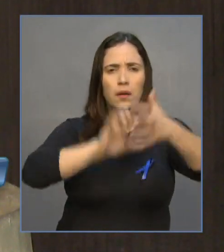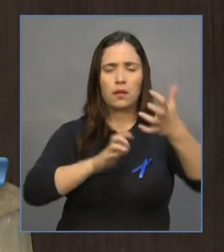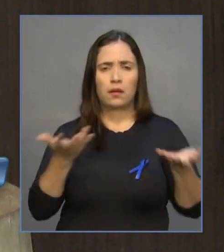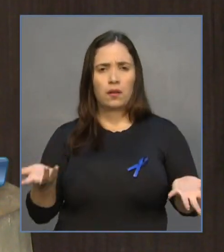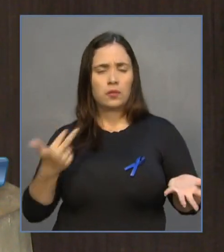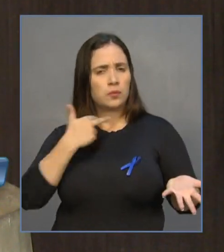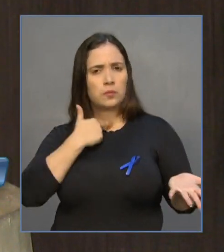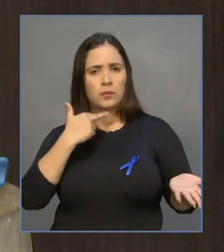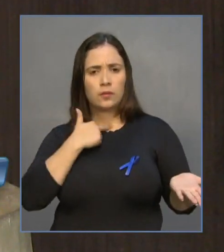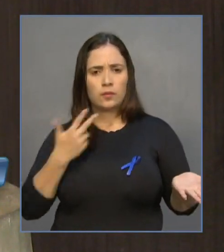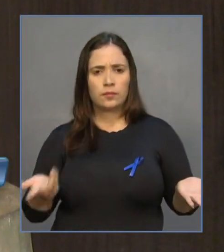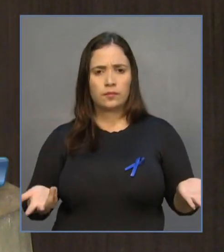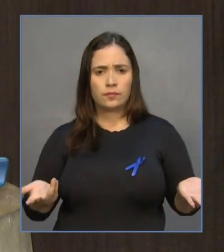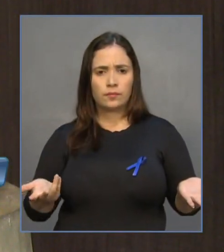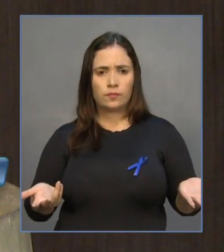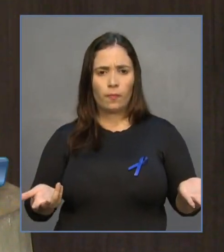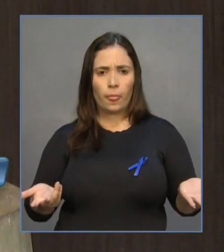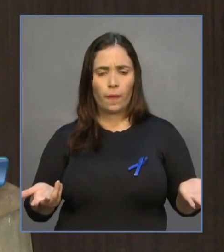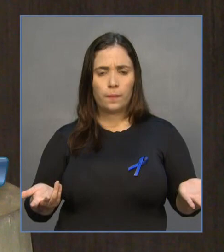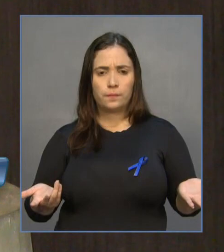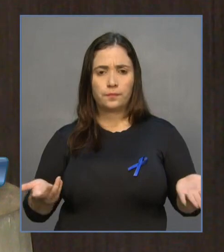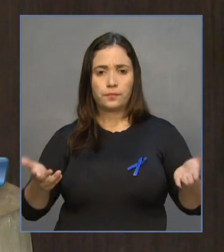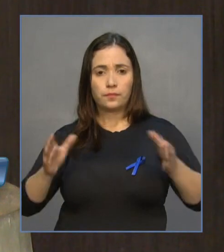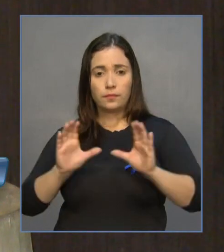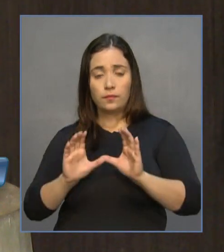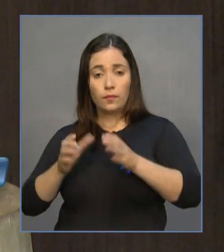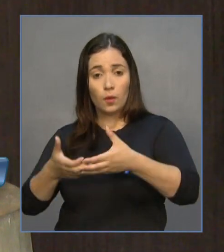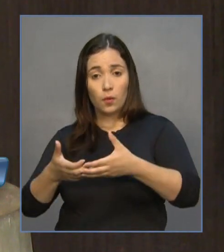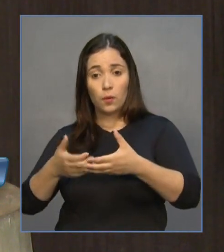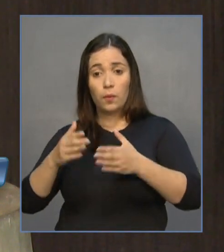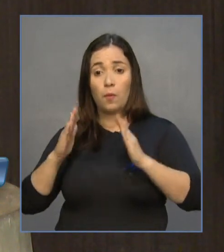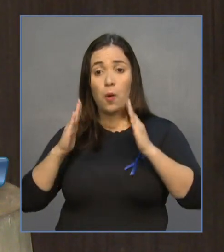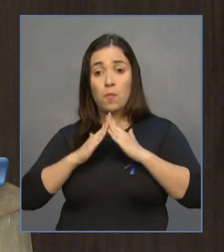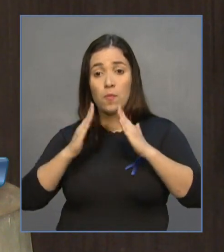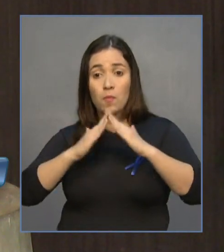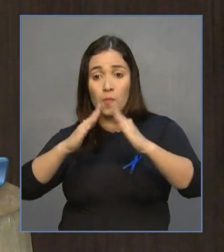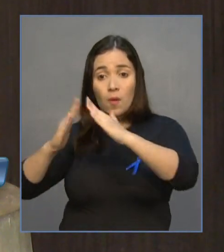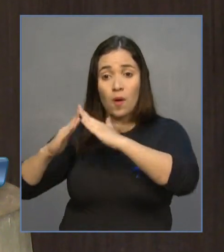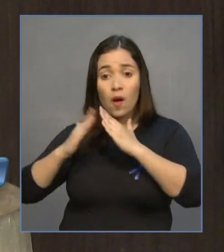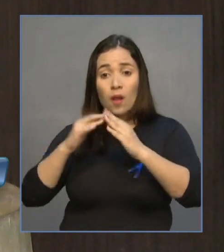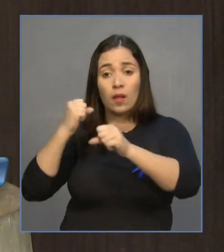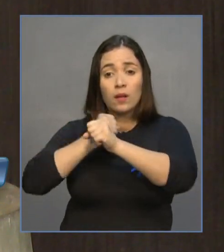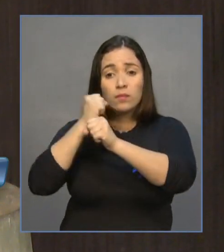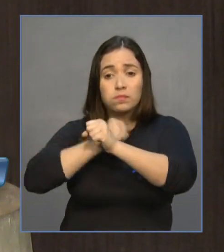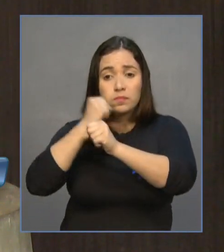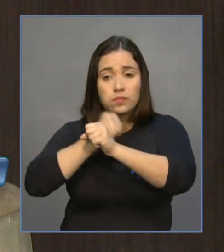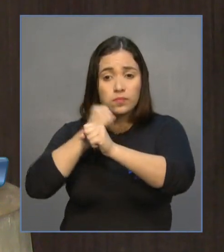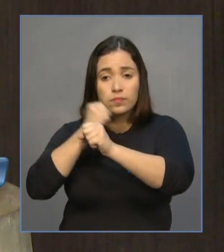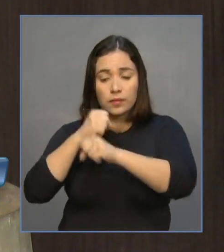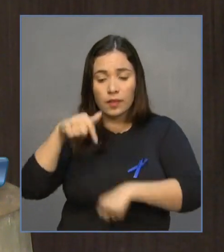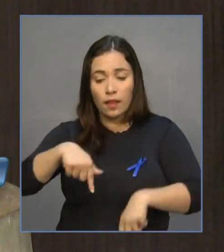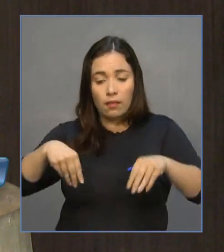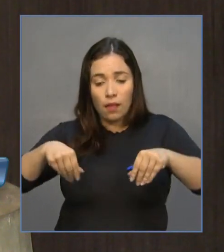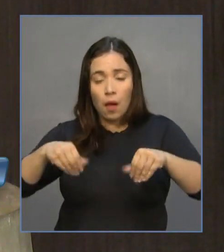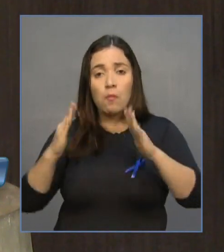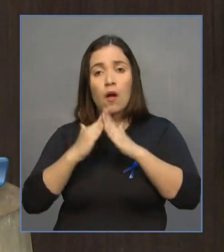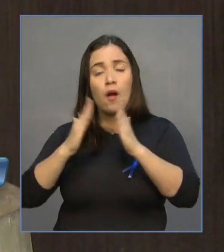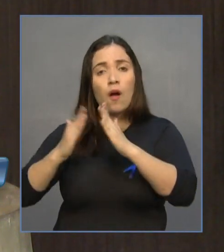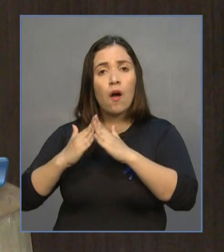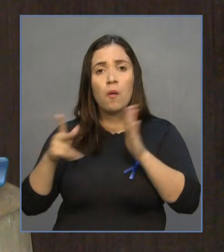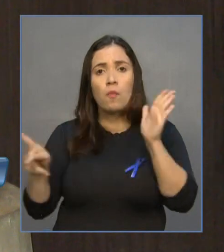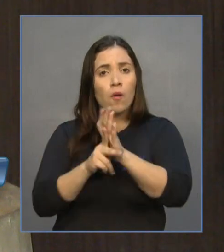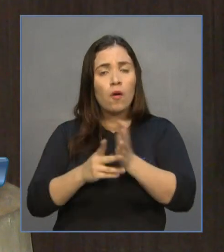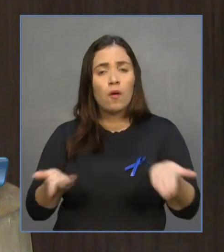comunidades. Veja, é um conflito entre as comunidades que vivem há décadas naquela região, que tem, portanto,